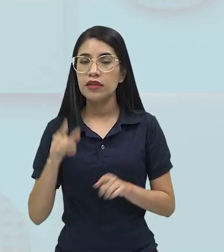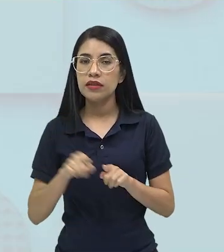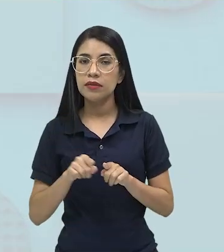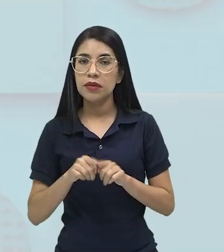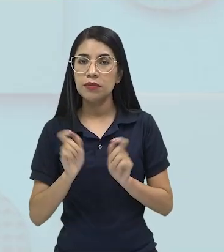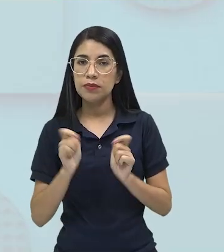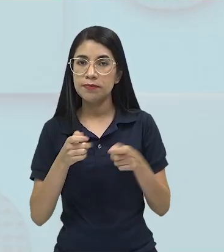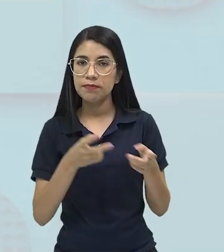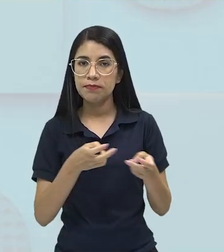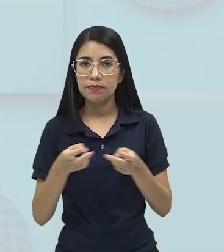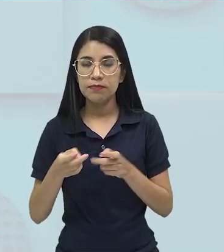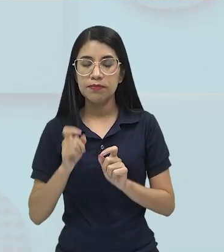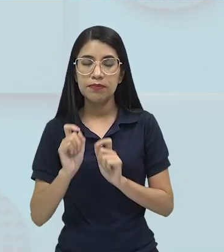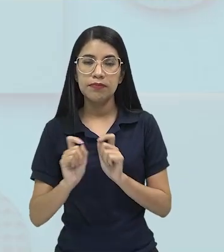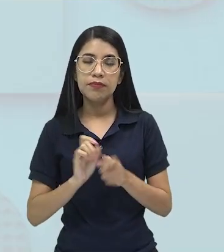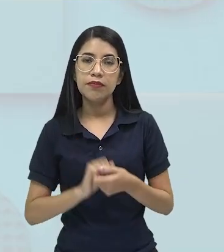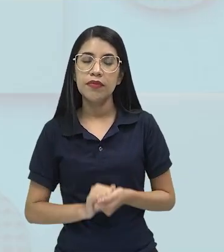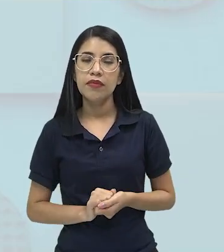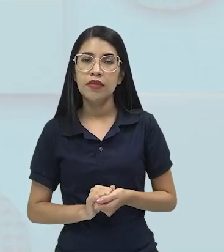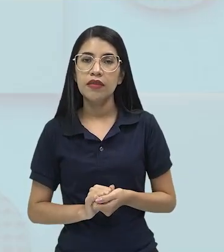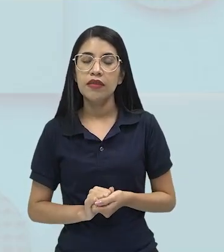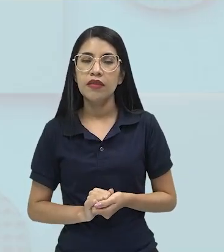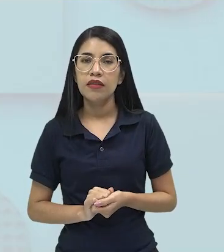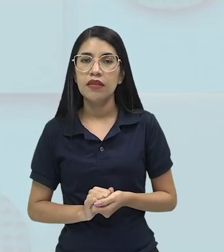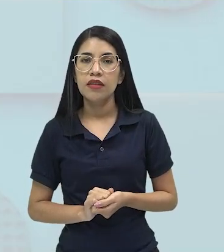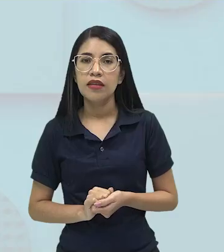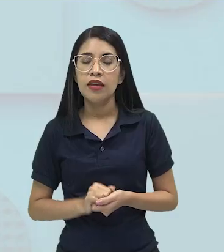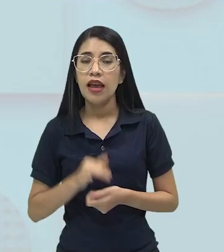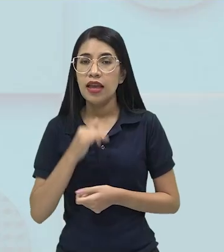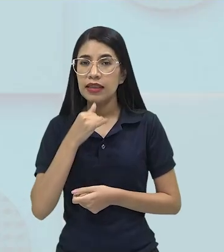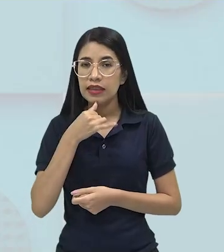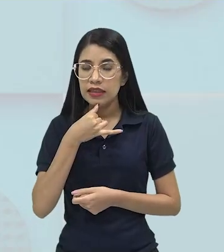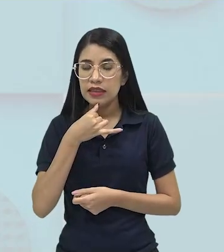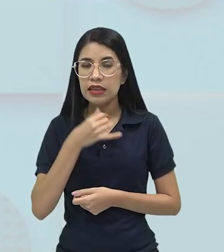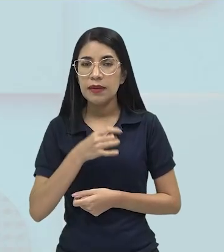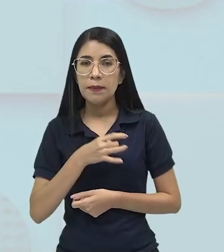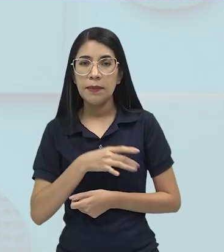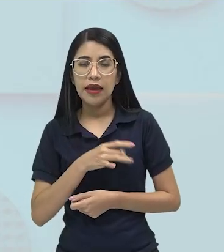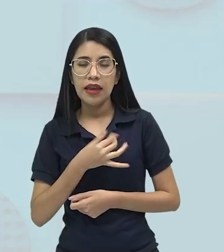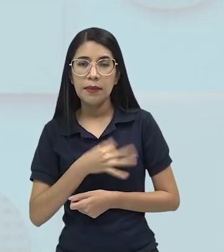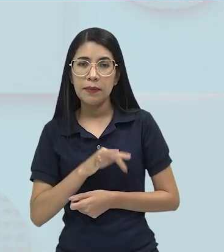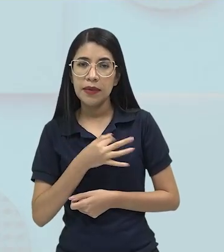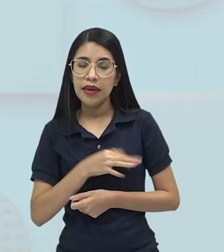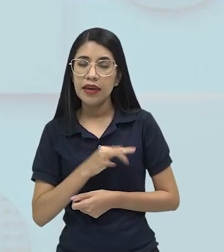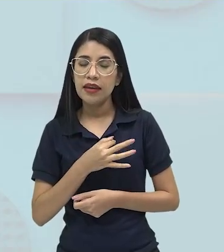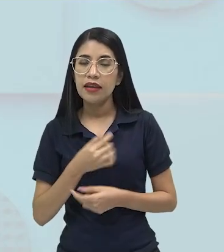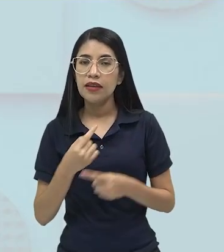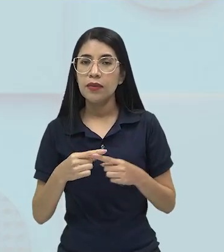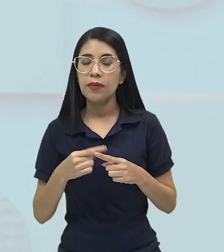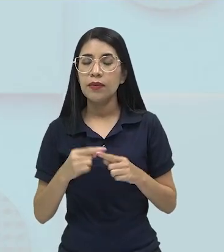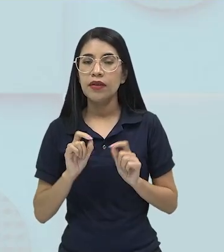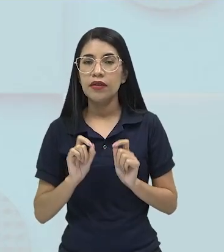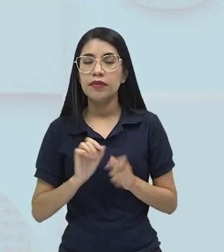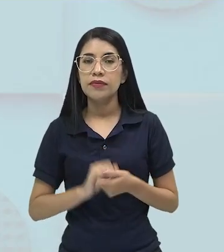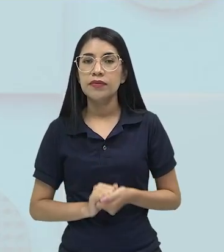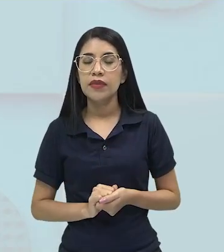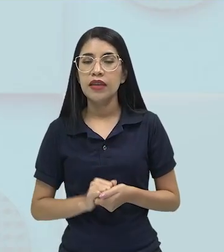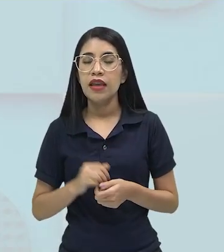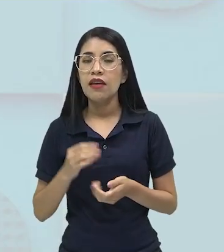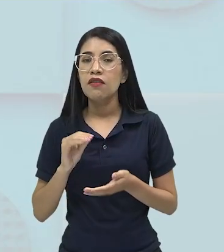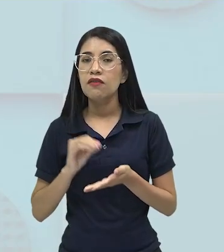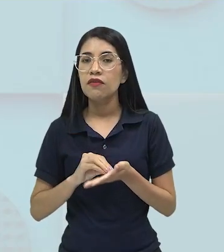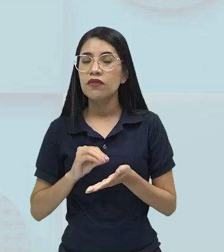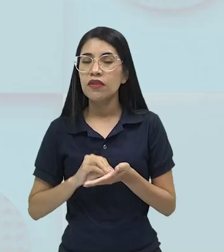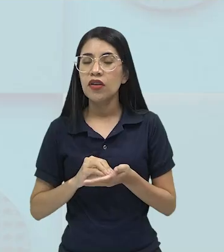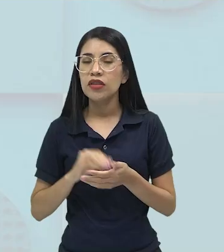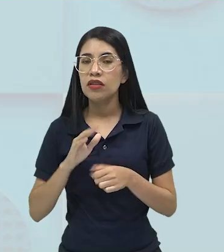também essa lamentação que o poeta utiliza, né? Que pena na perda da autonomia e da identidade